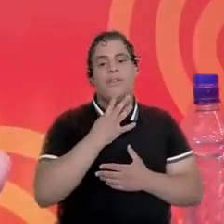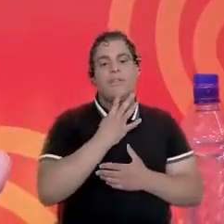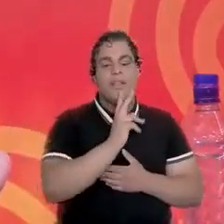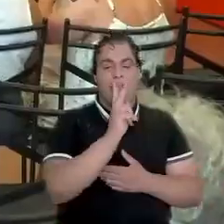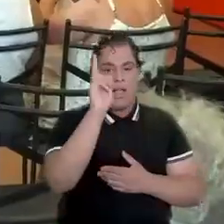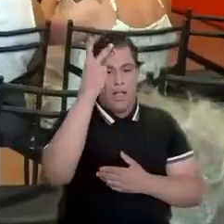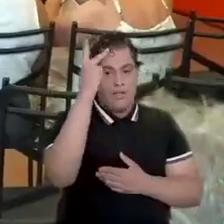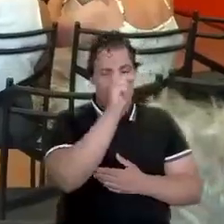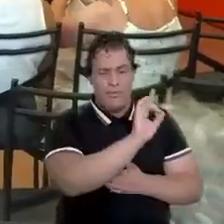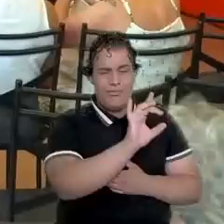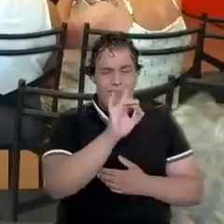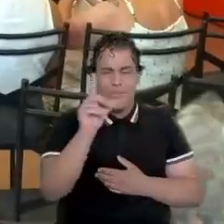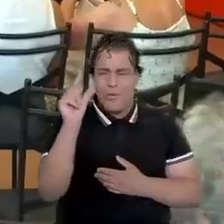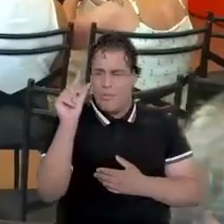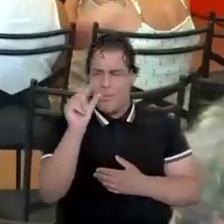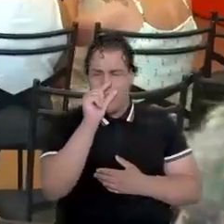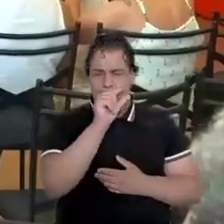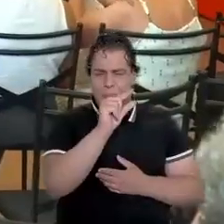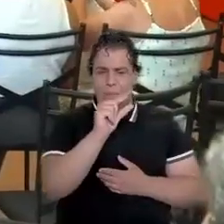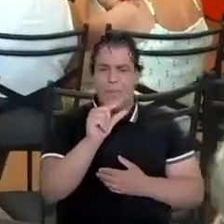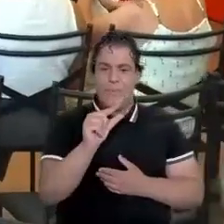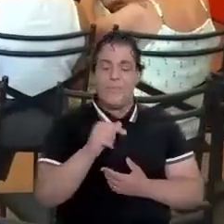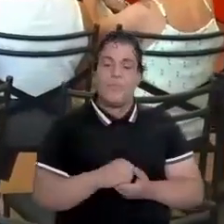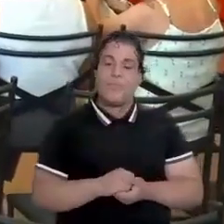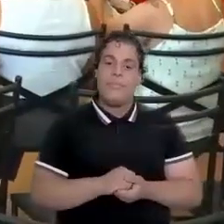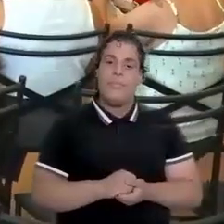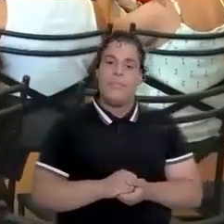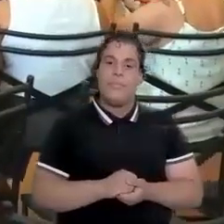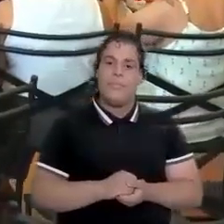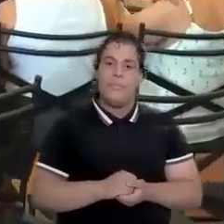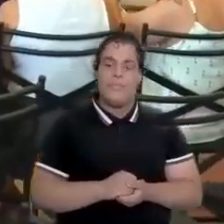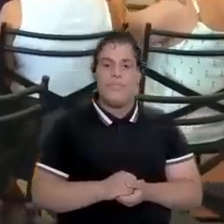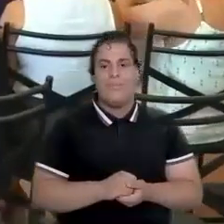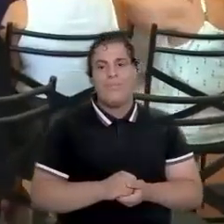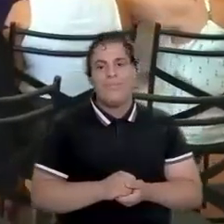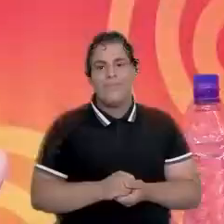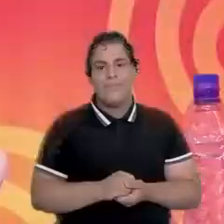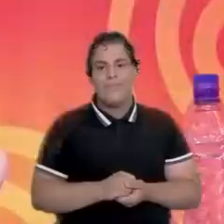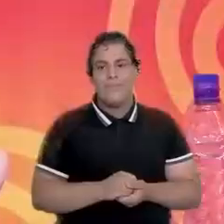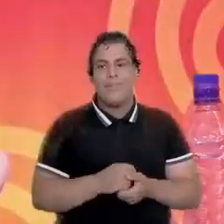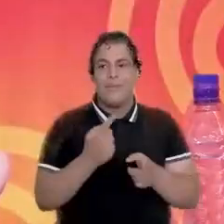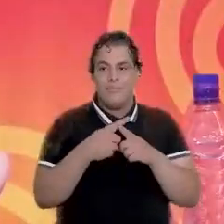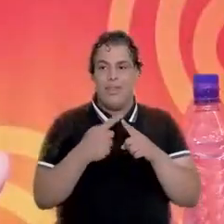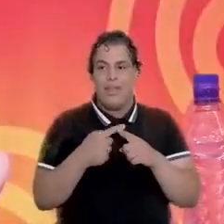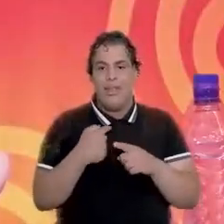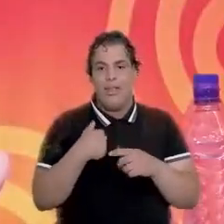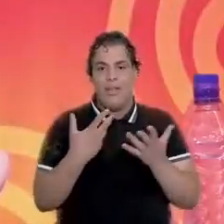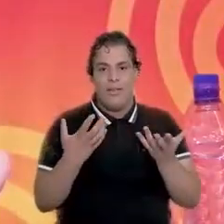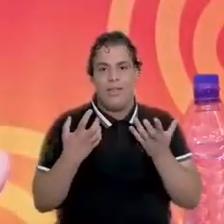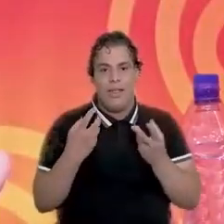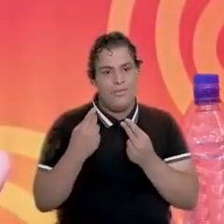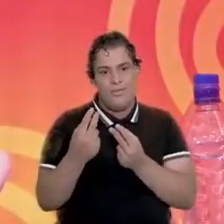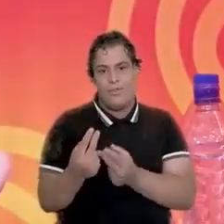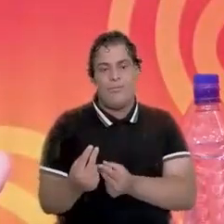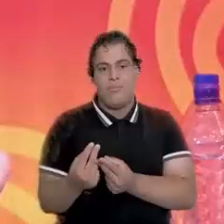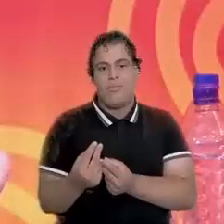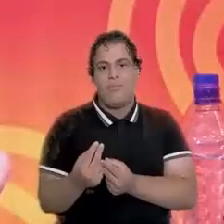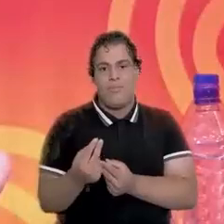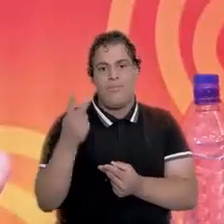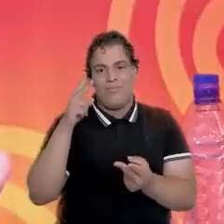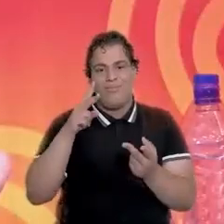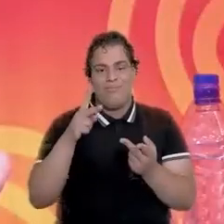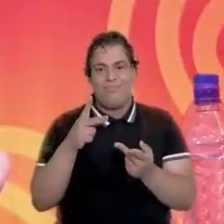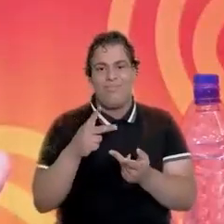cada uma, um pouquinho, né, da história de cada uma, porque eu pretendo conviver elas para o resto da vida, tá? E eu quero agradecer ao